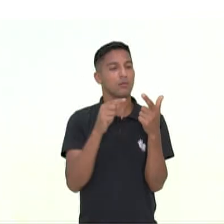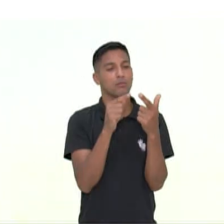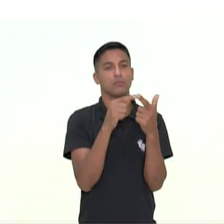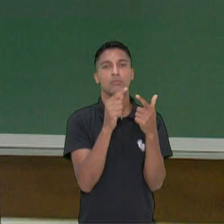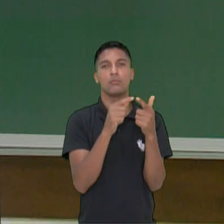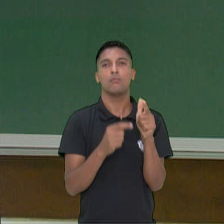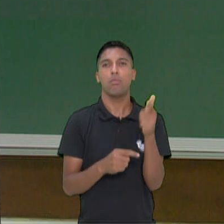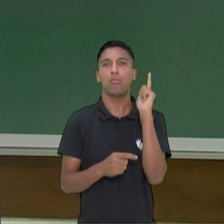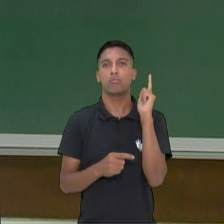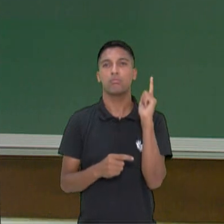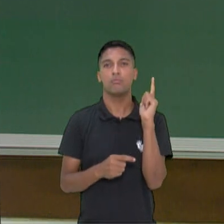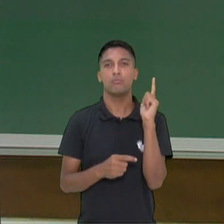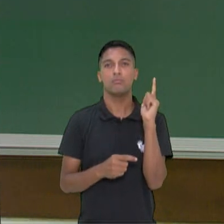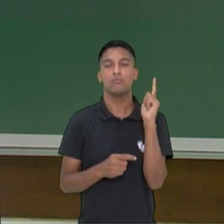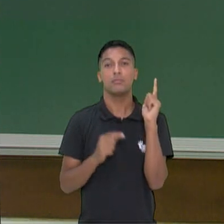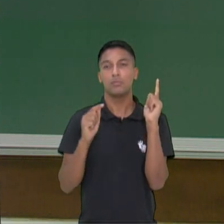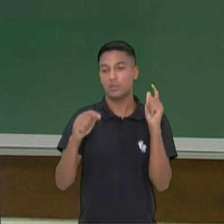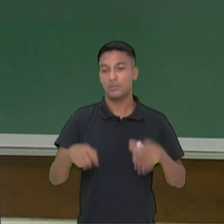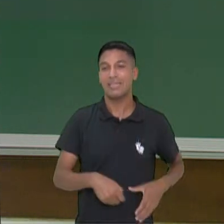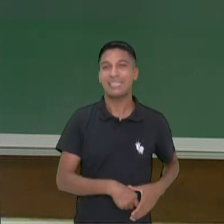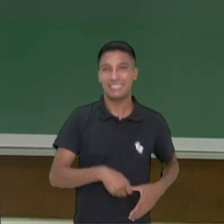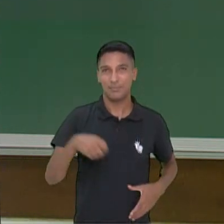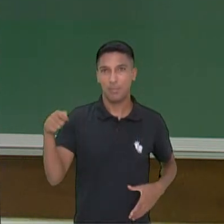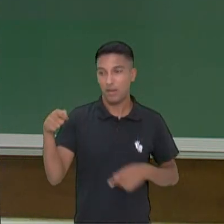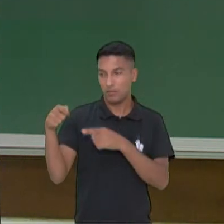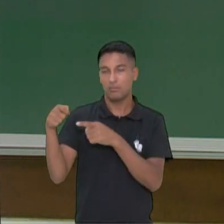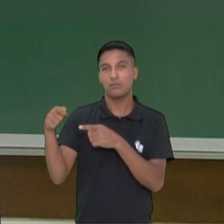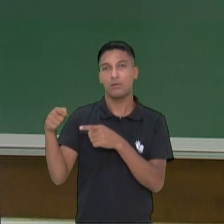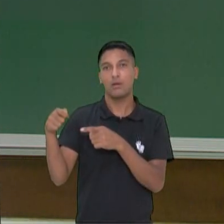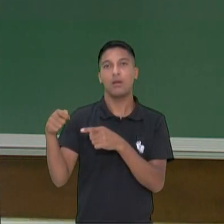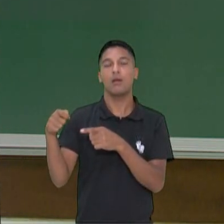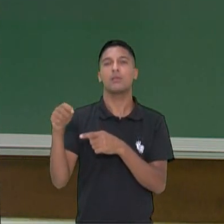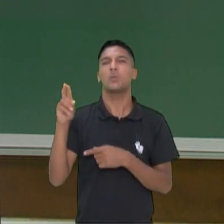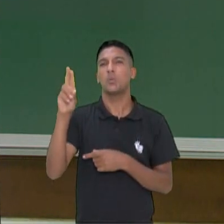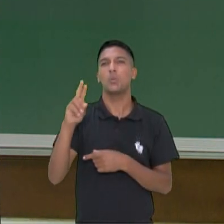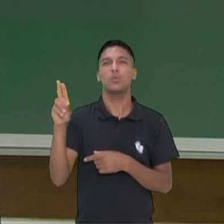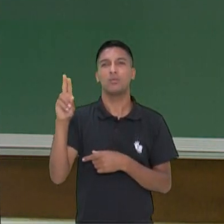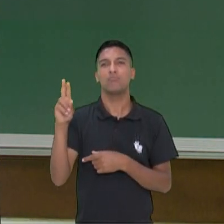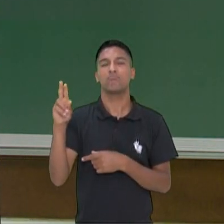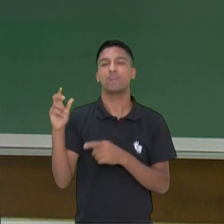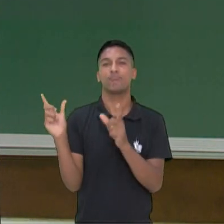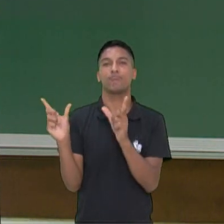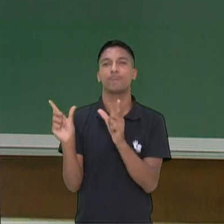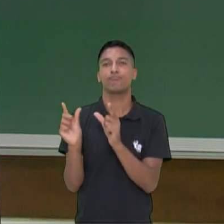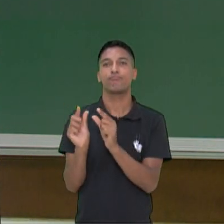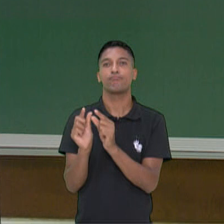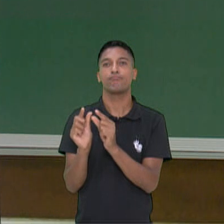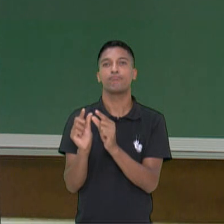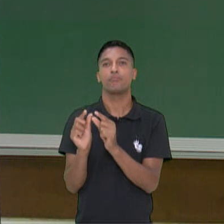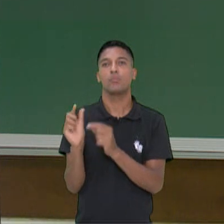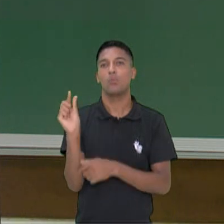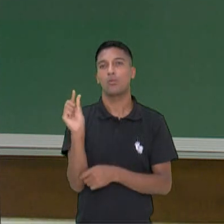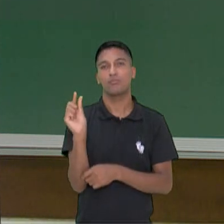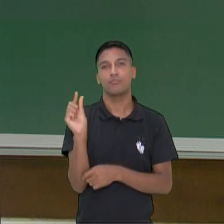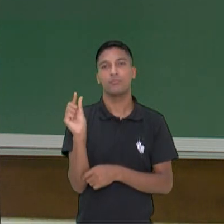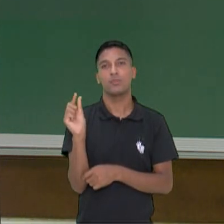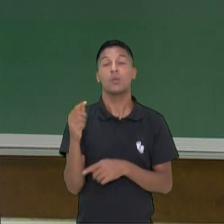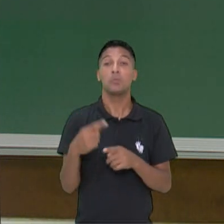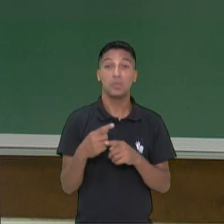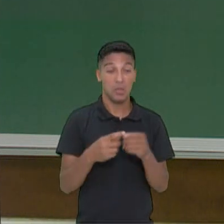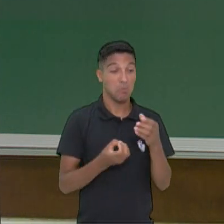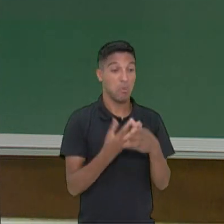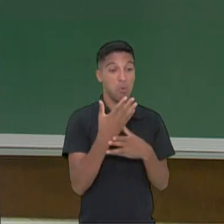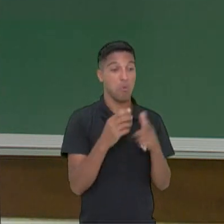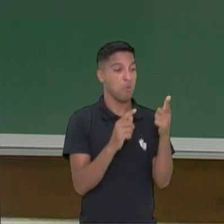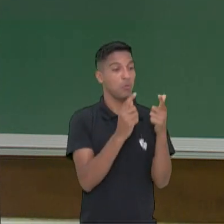né então a mesma coisa que aconteceu com o arco e flecha acontece também com a espada como surgimento da